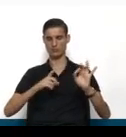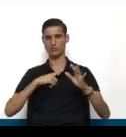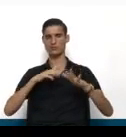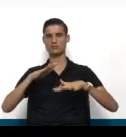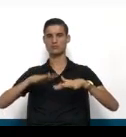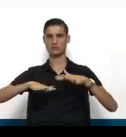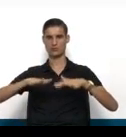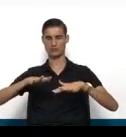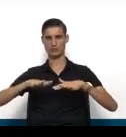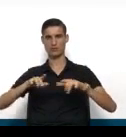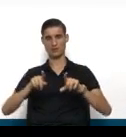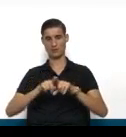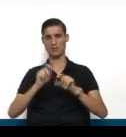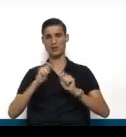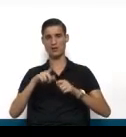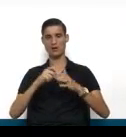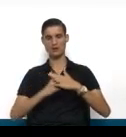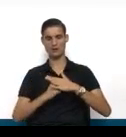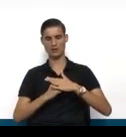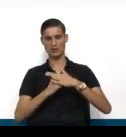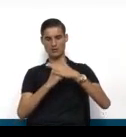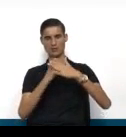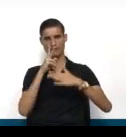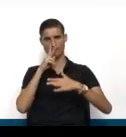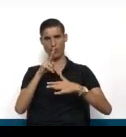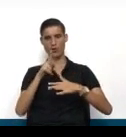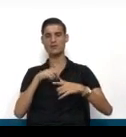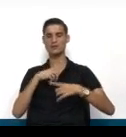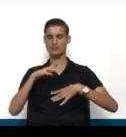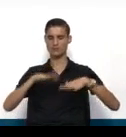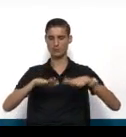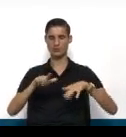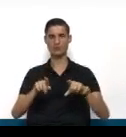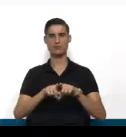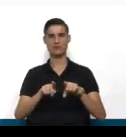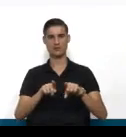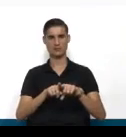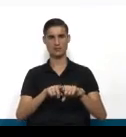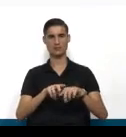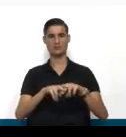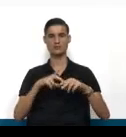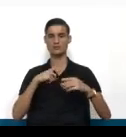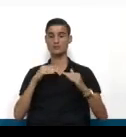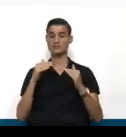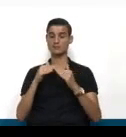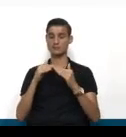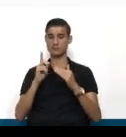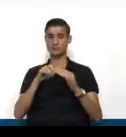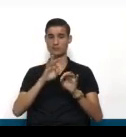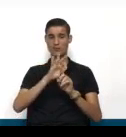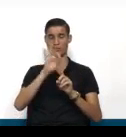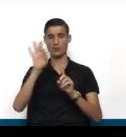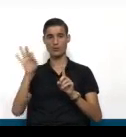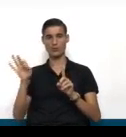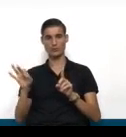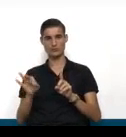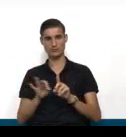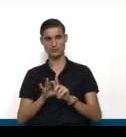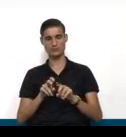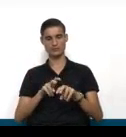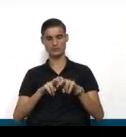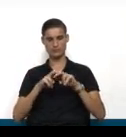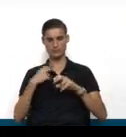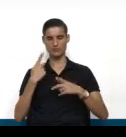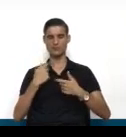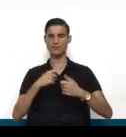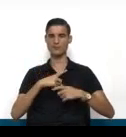do calor, as condições iniciais devem ser compatíveis com as condições de contorno. Portanto,